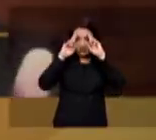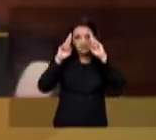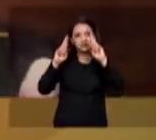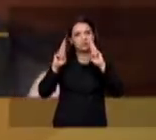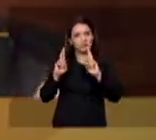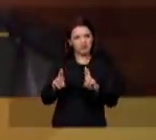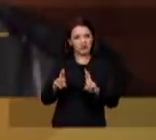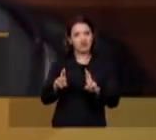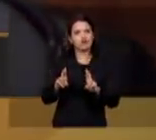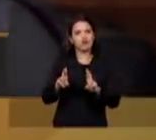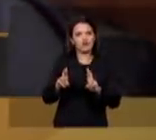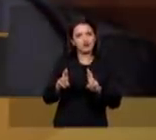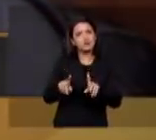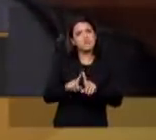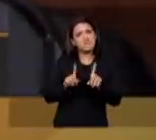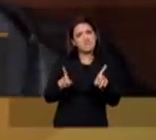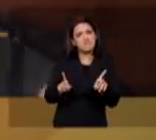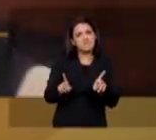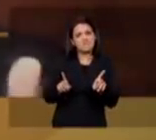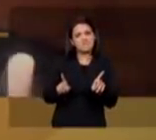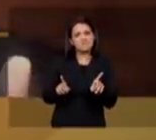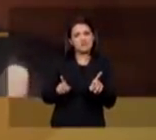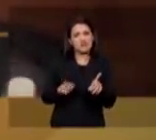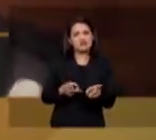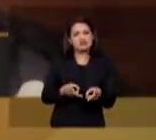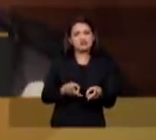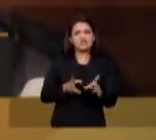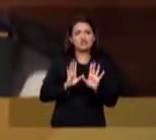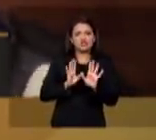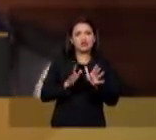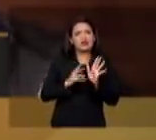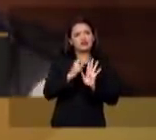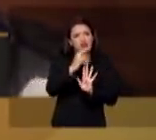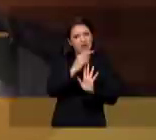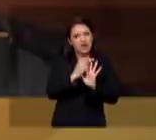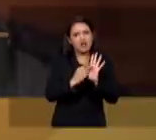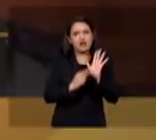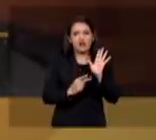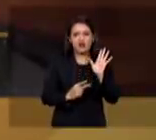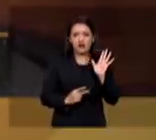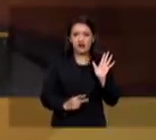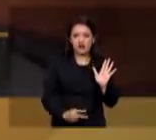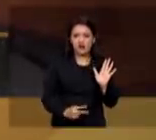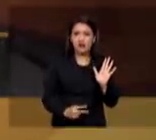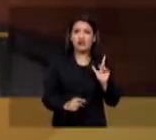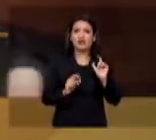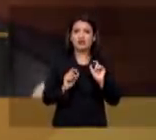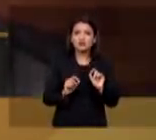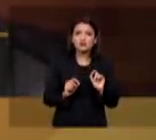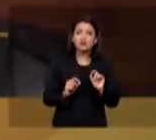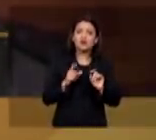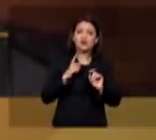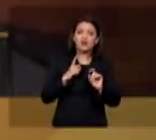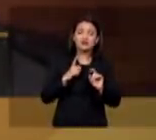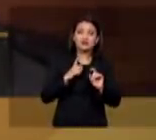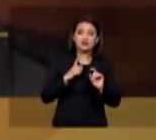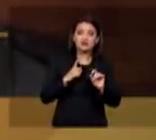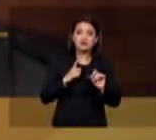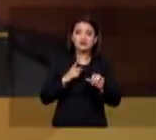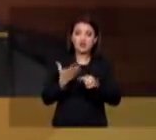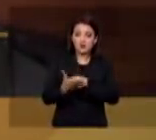entendo superada aqui esta leitura da pretensa precedência e, por